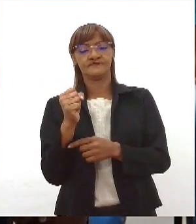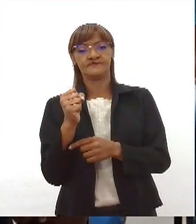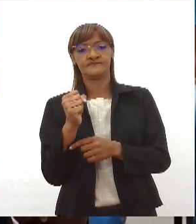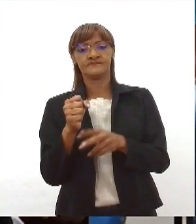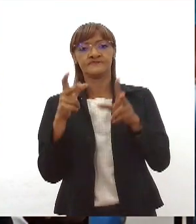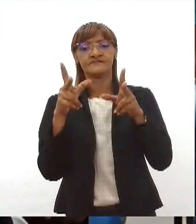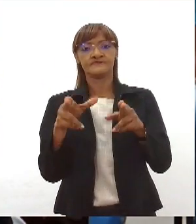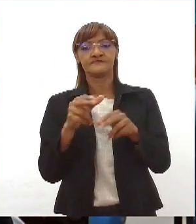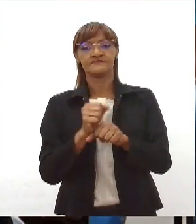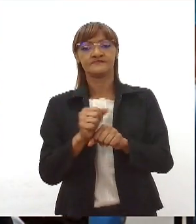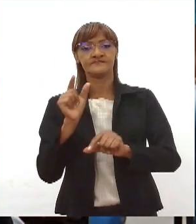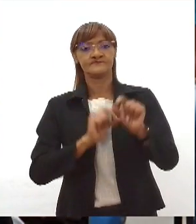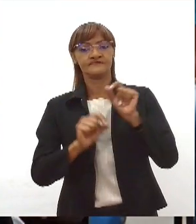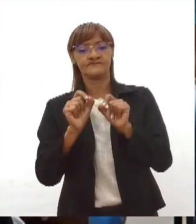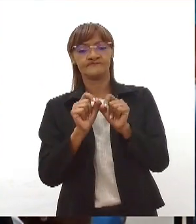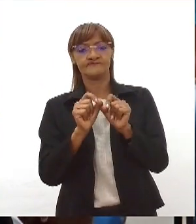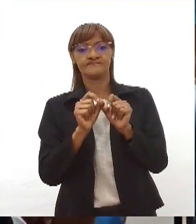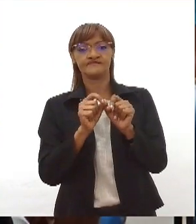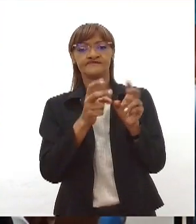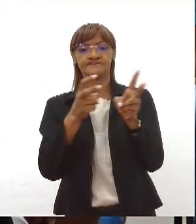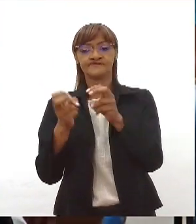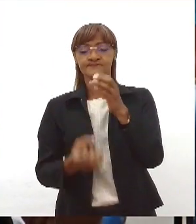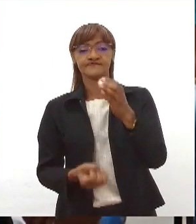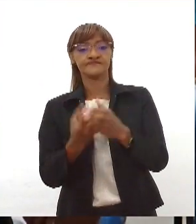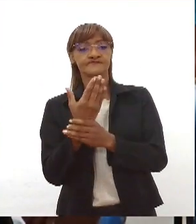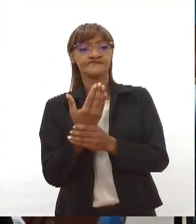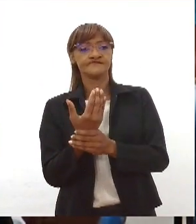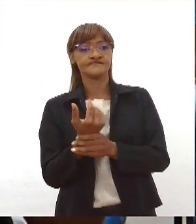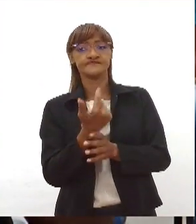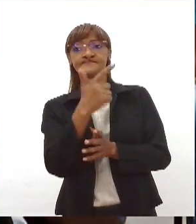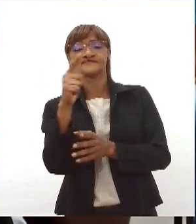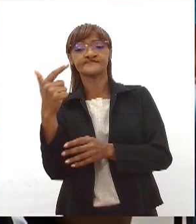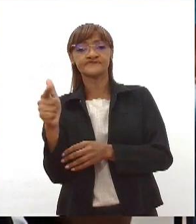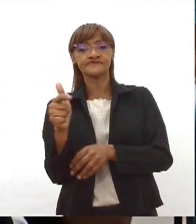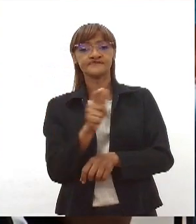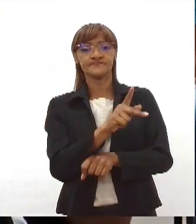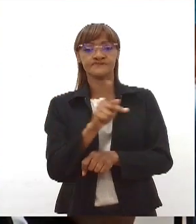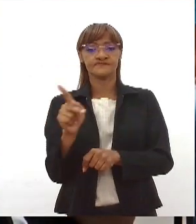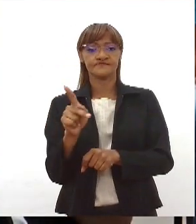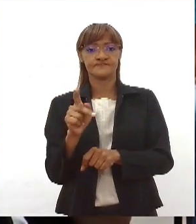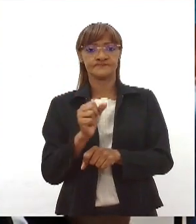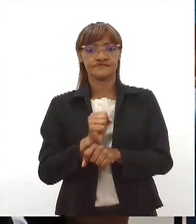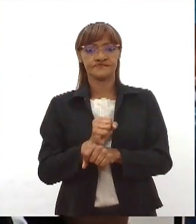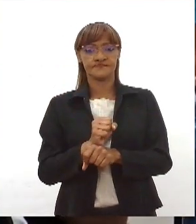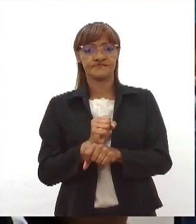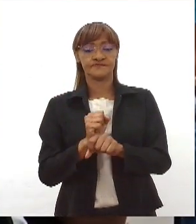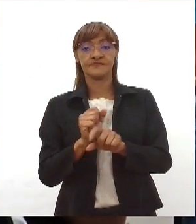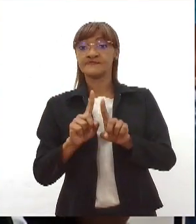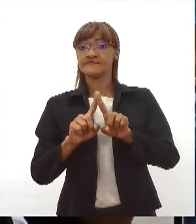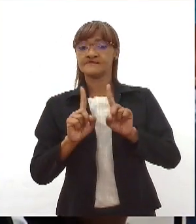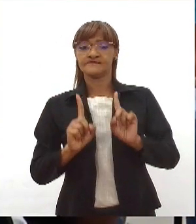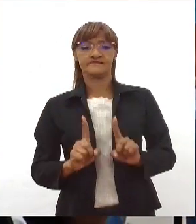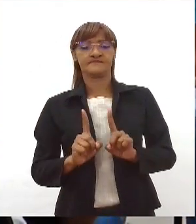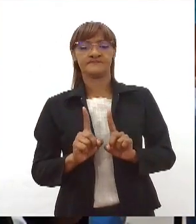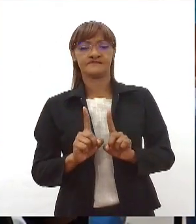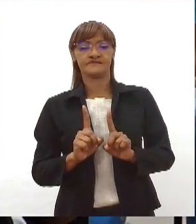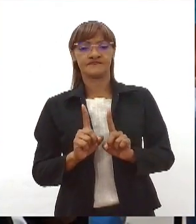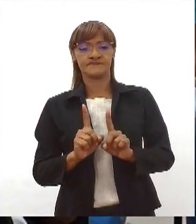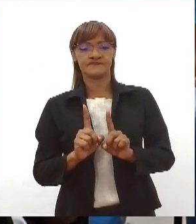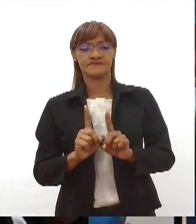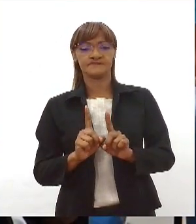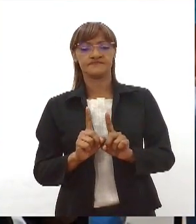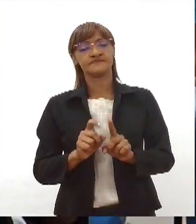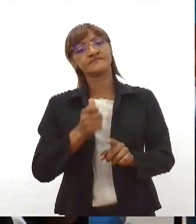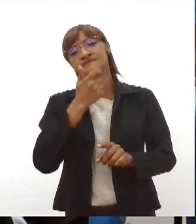virar surgir bons presidentes daquela casa mas concretamente Luciano Bispo